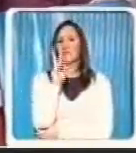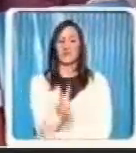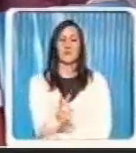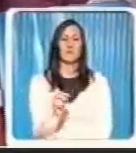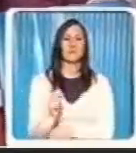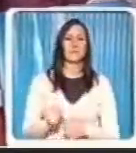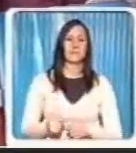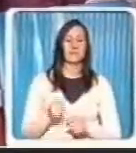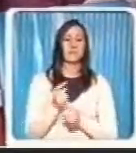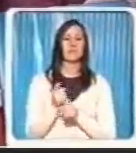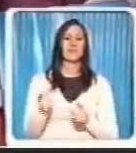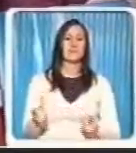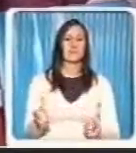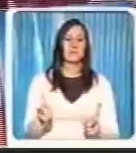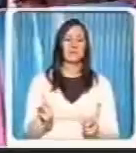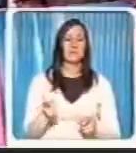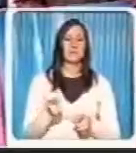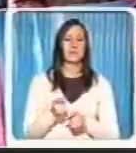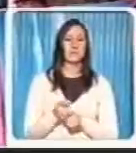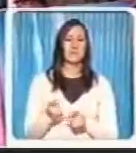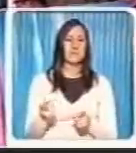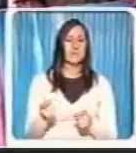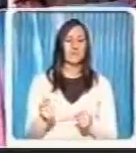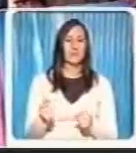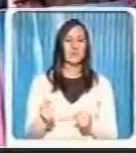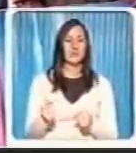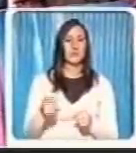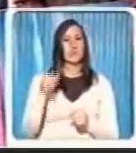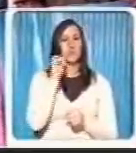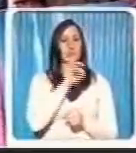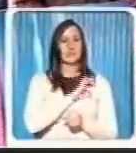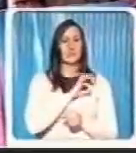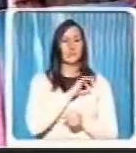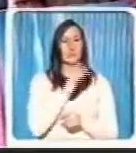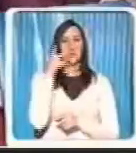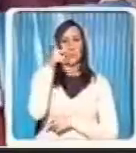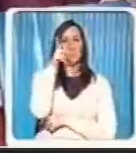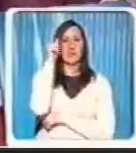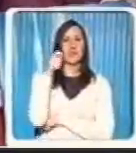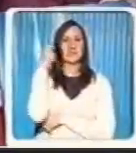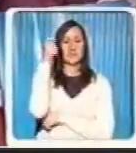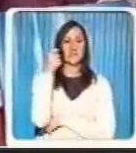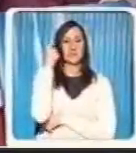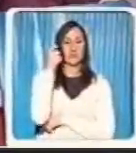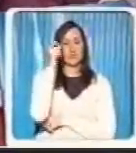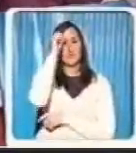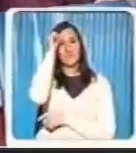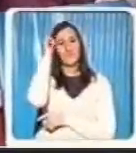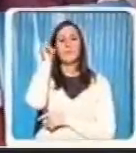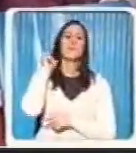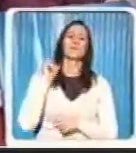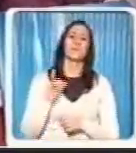ela. Porque o Xianca de Garcia foi o realizador do filme e